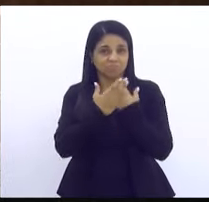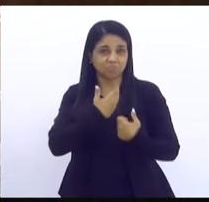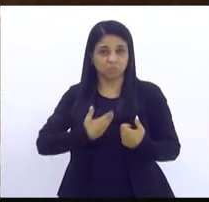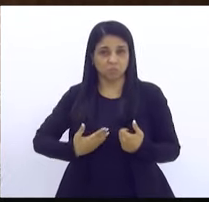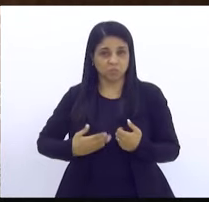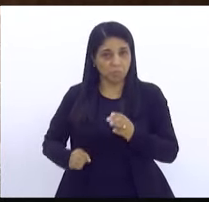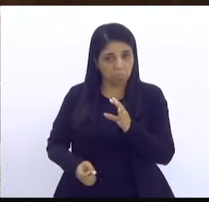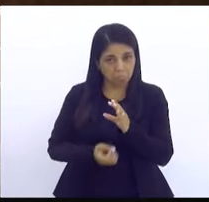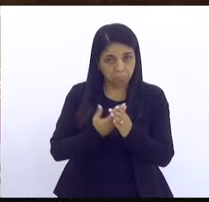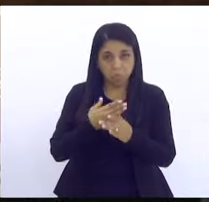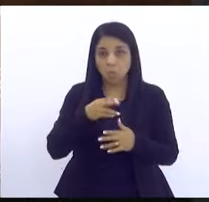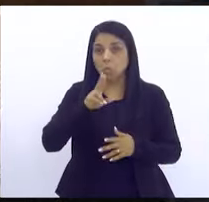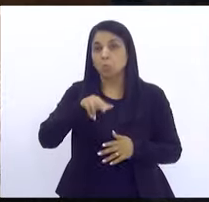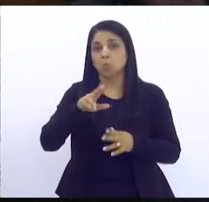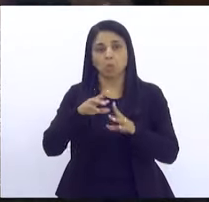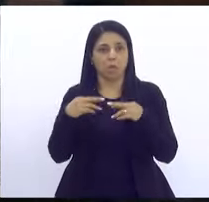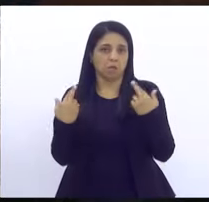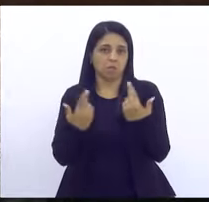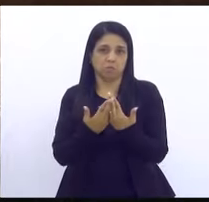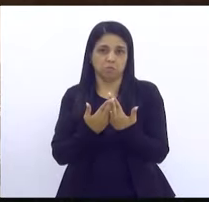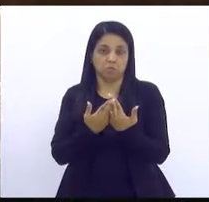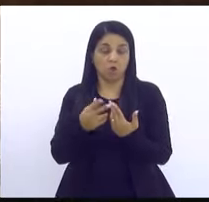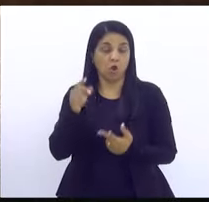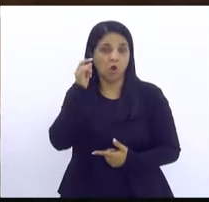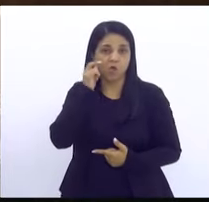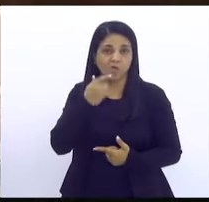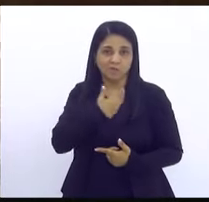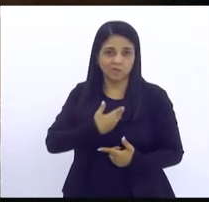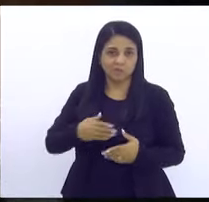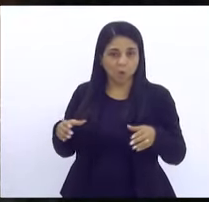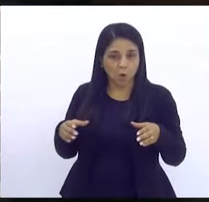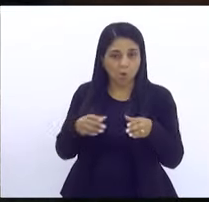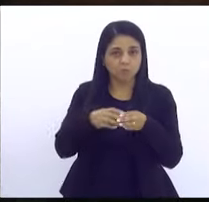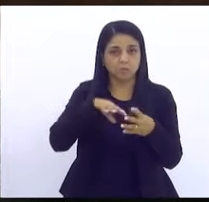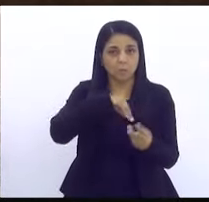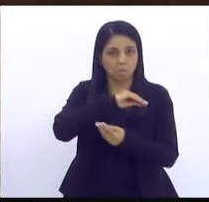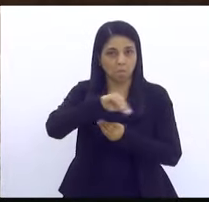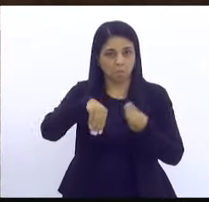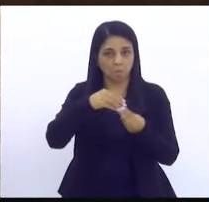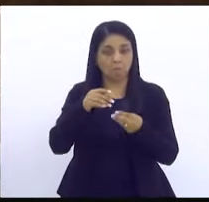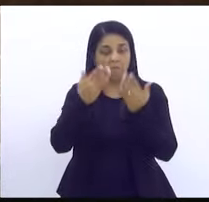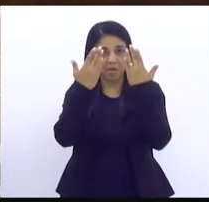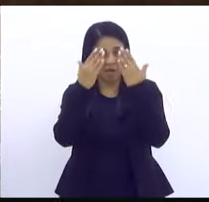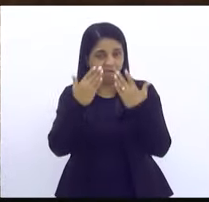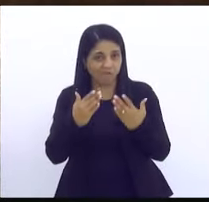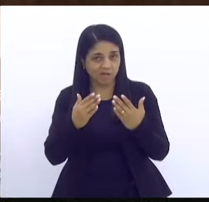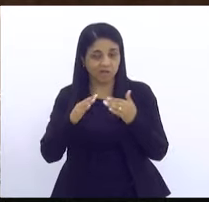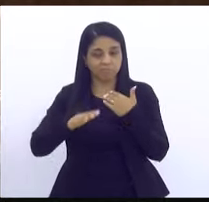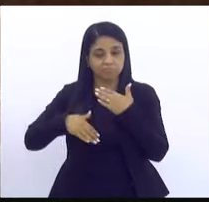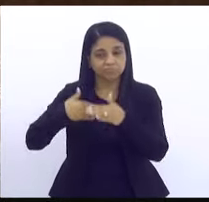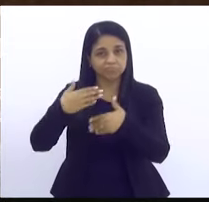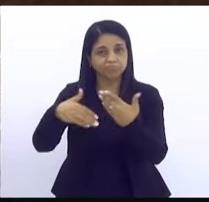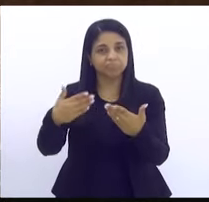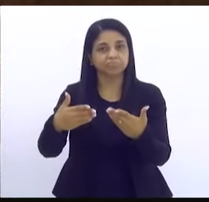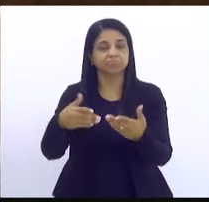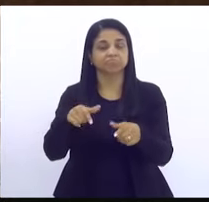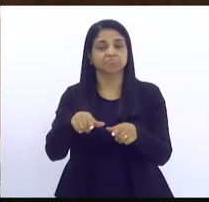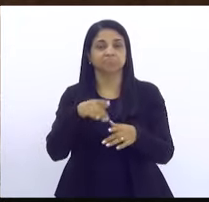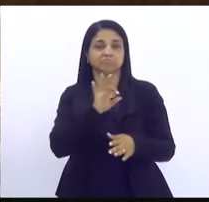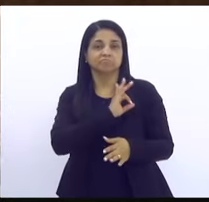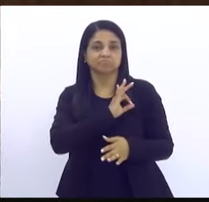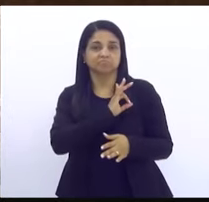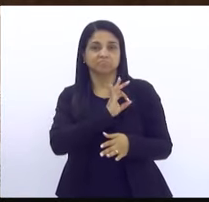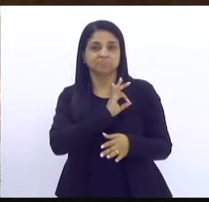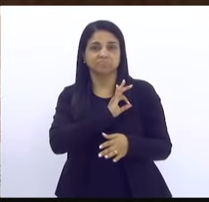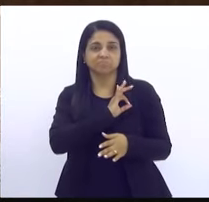reuniu. O governador criou uma comissão mista para reavaliar os procedimentos policiais em razão